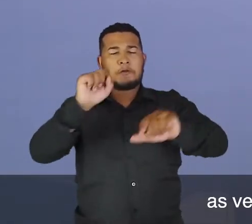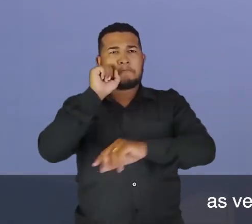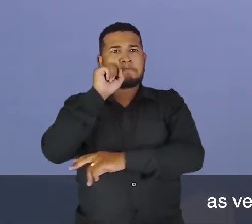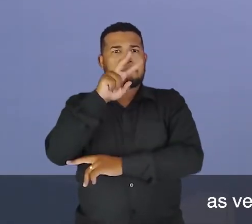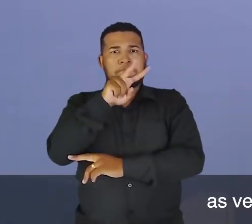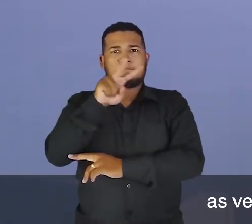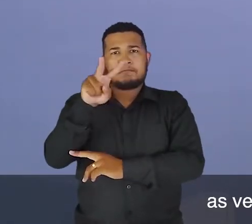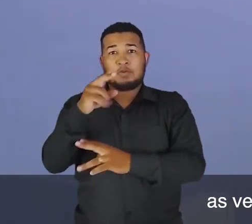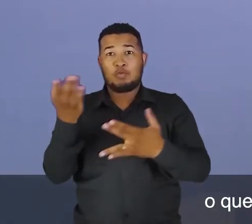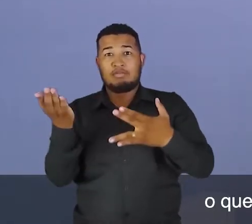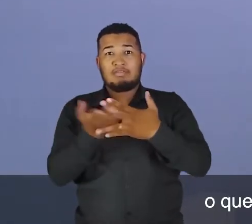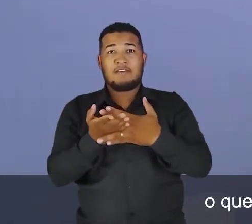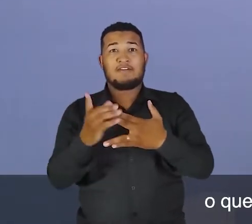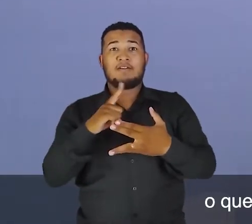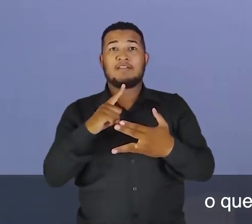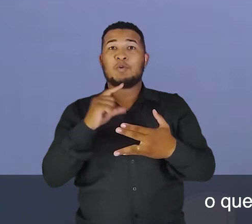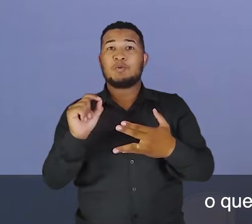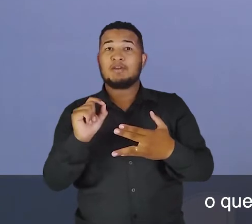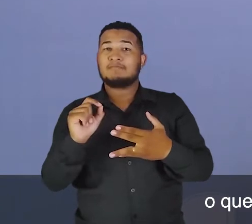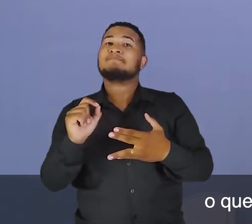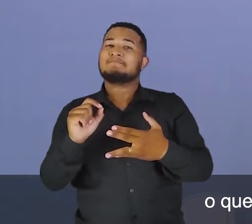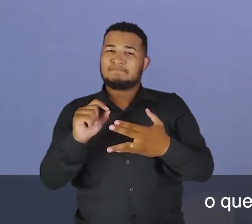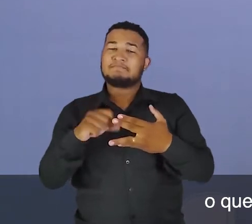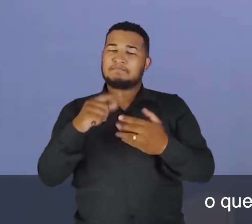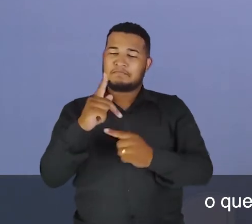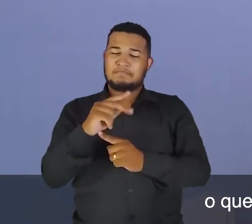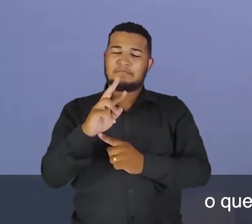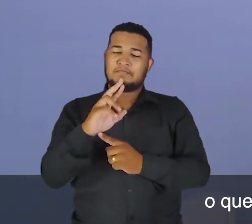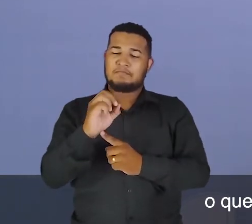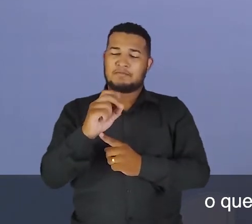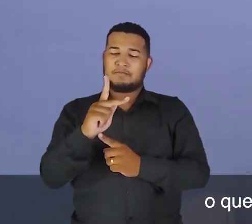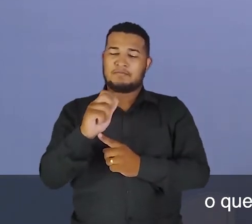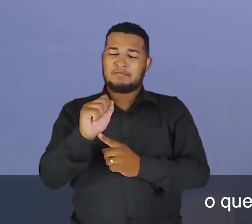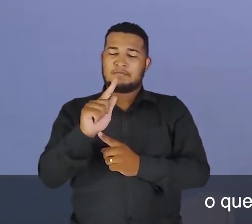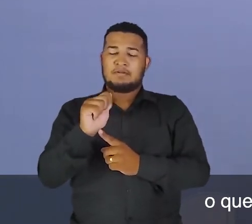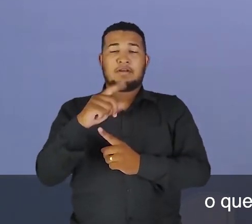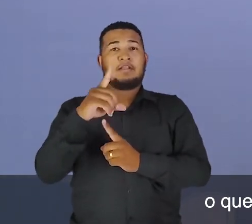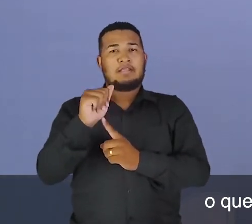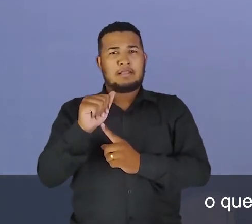no intervalo, o que há? Propaganda. Fazendo com que